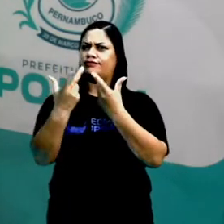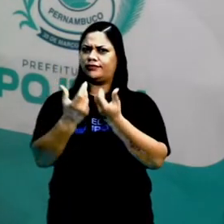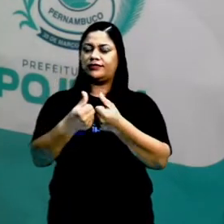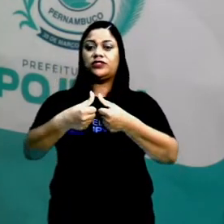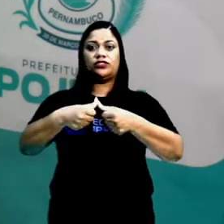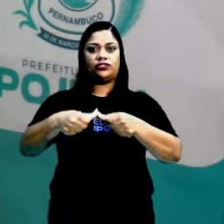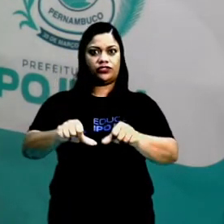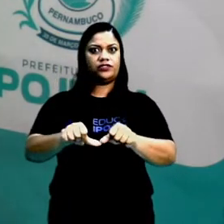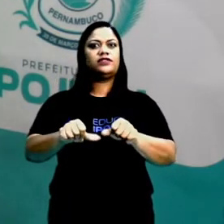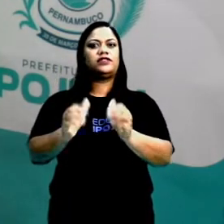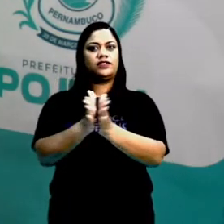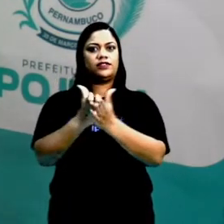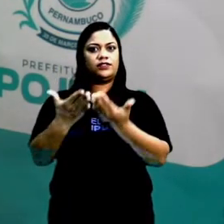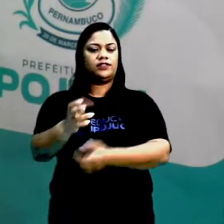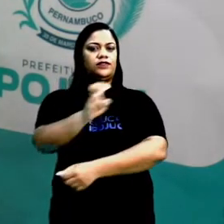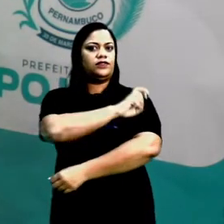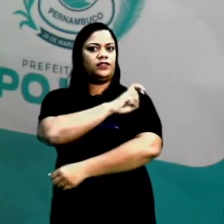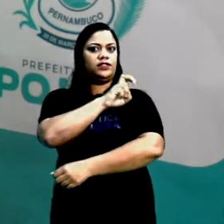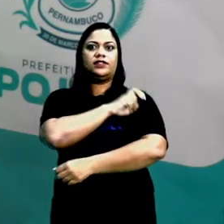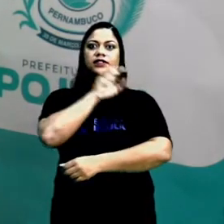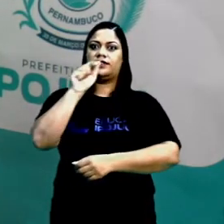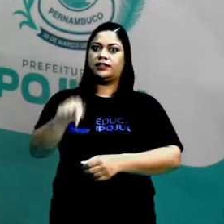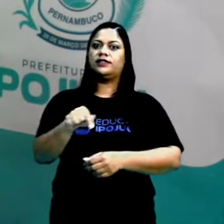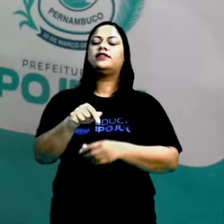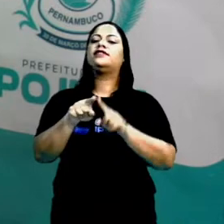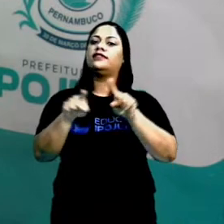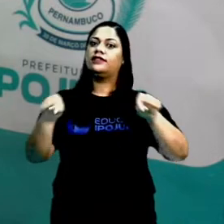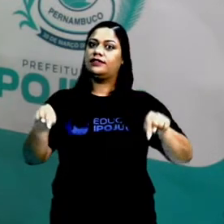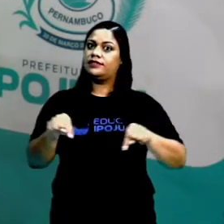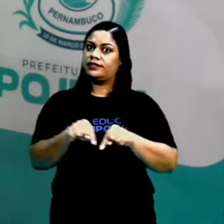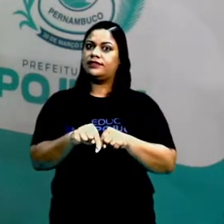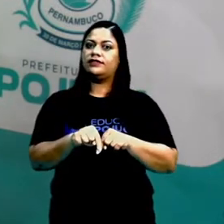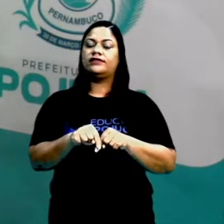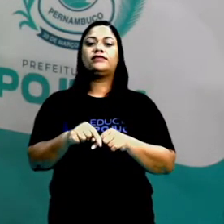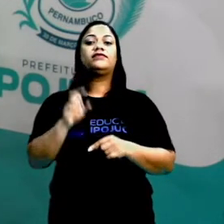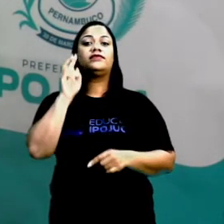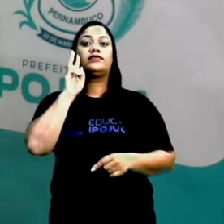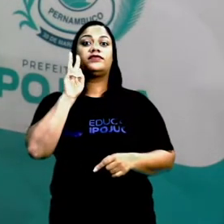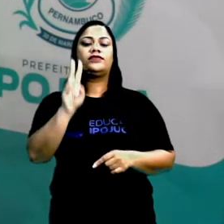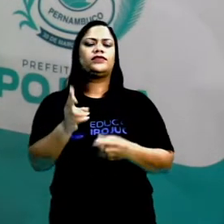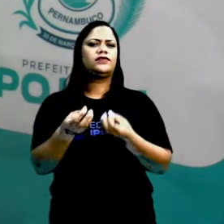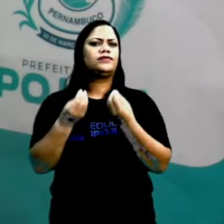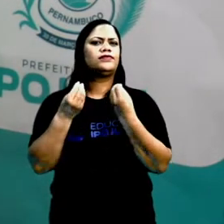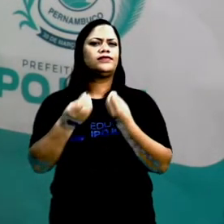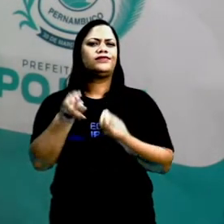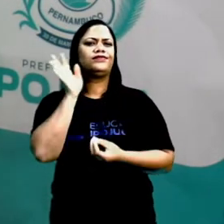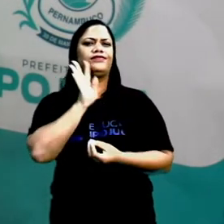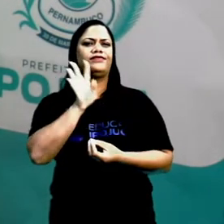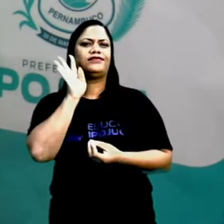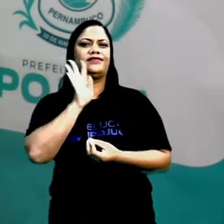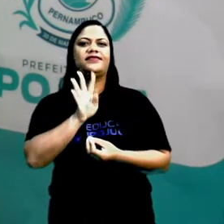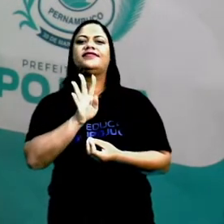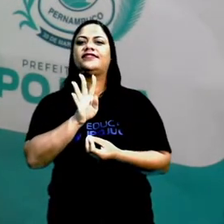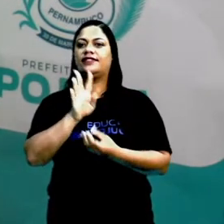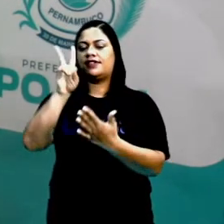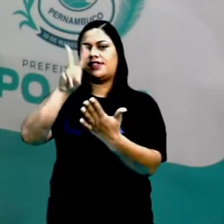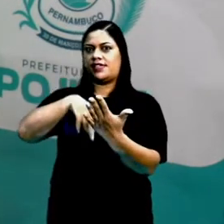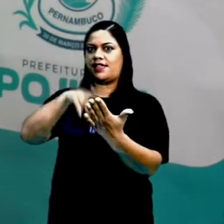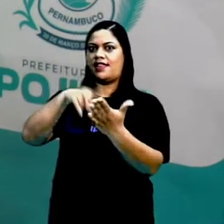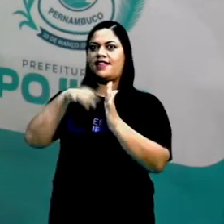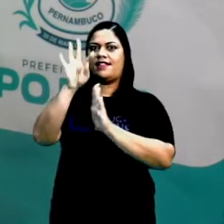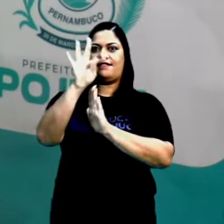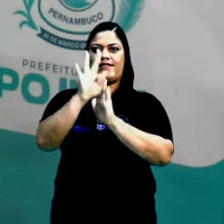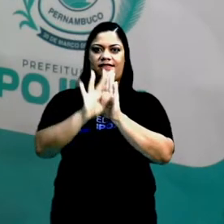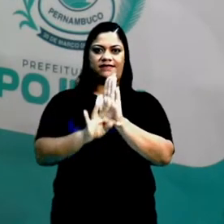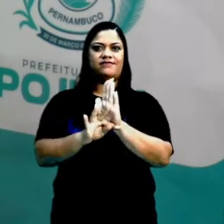no livro do 5º ano, né, daqui da nossa sala. E a gente vai ver como é legal ler um texto